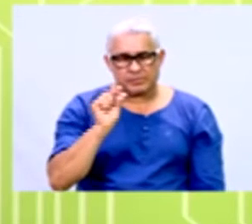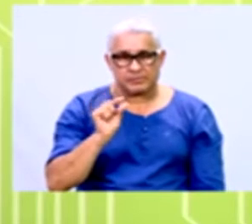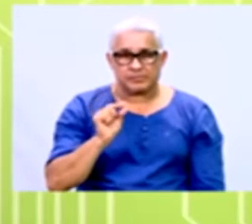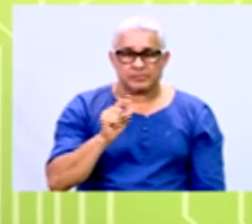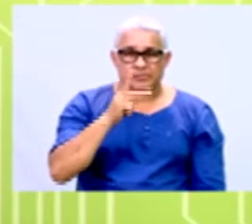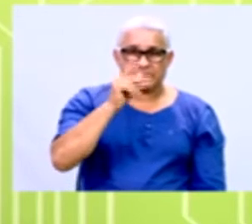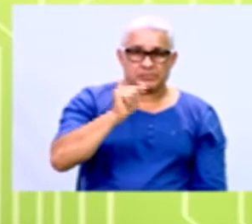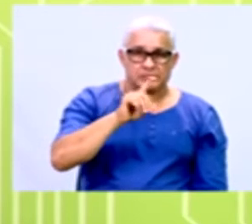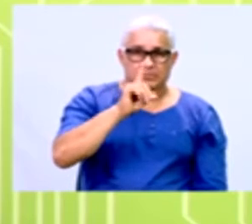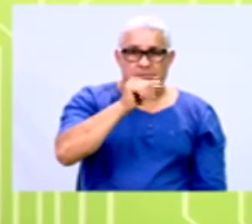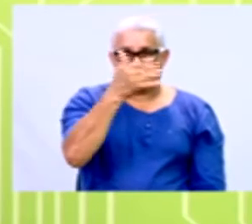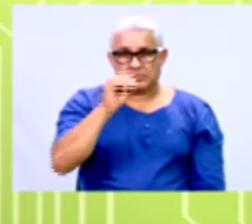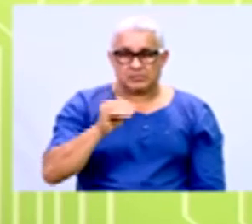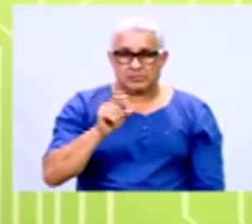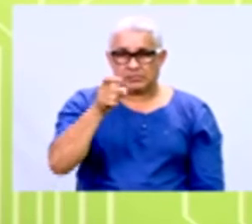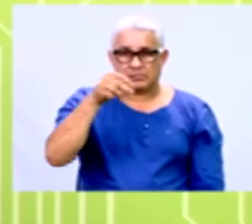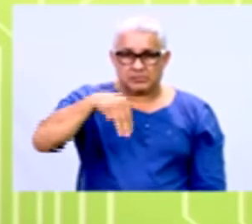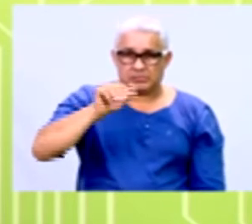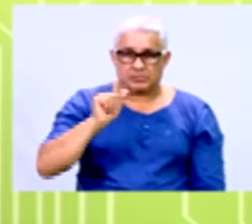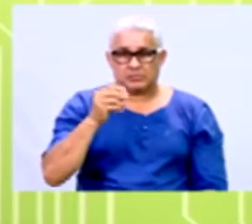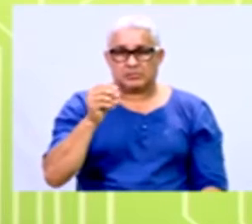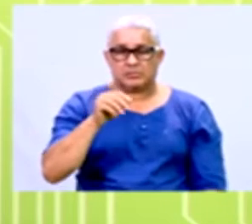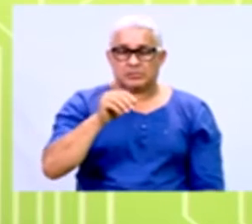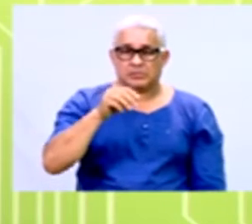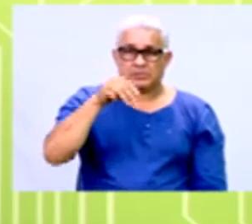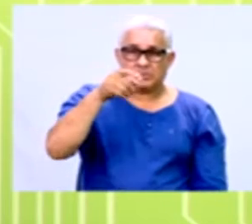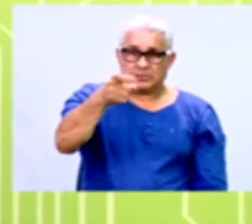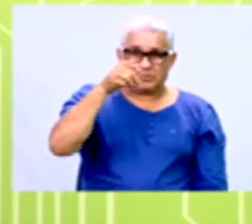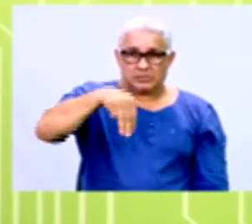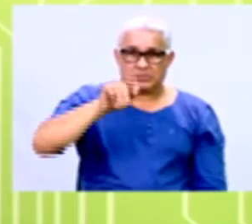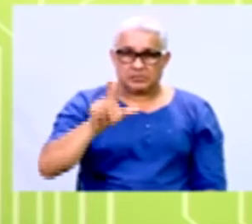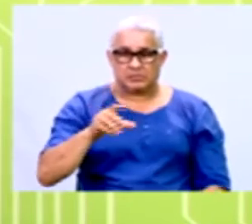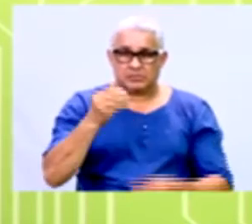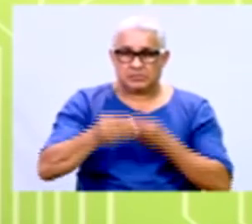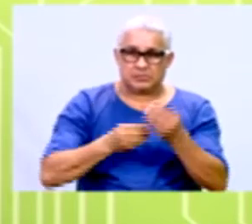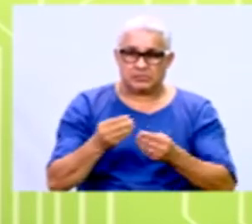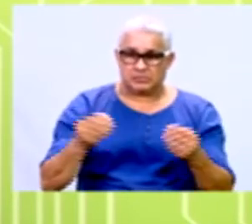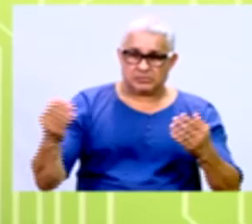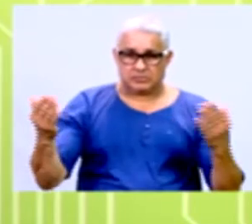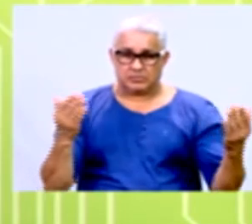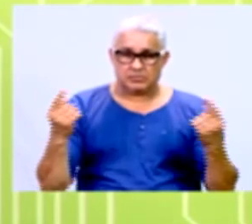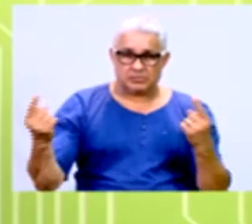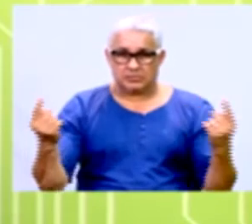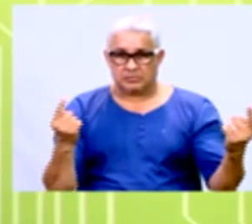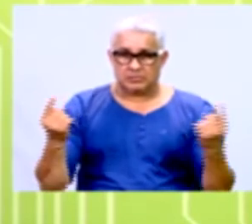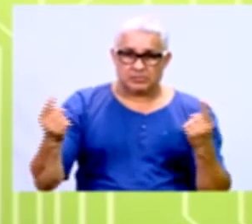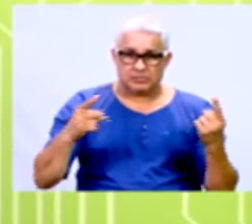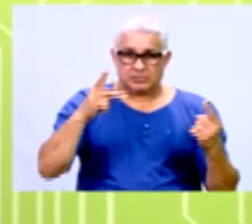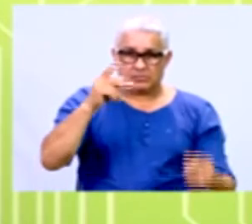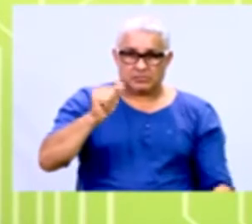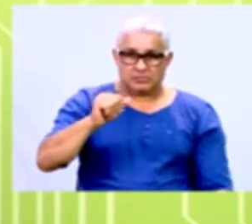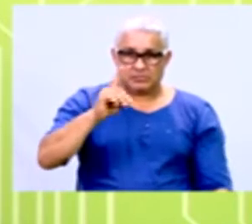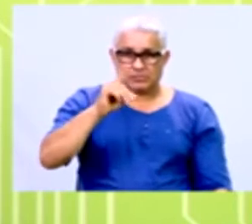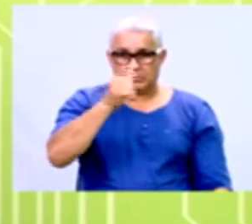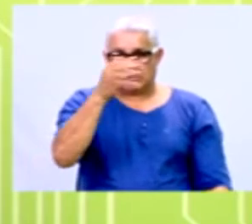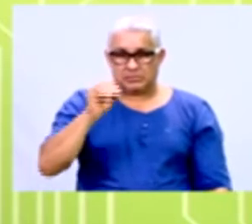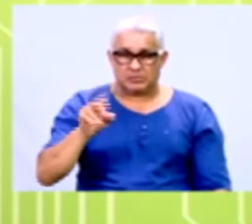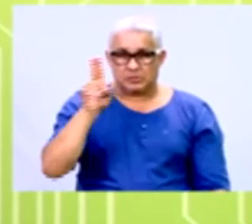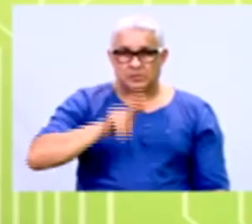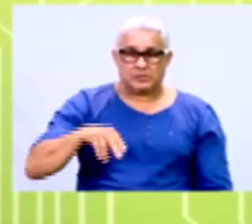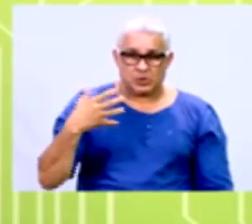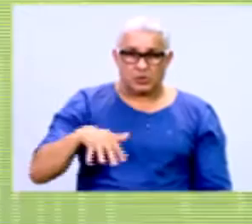XML, como que funciona, e fazer uma diferenciação também entre um e outro dos padrões que são amplamente utilizados,